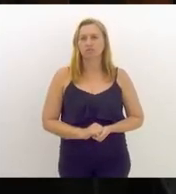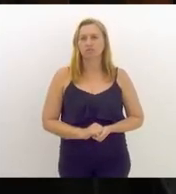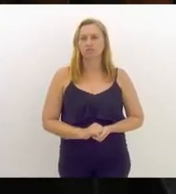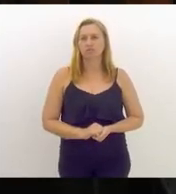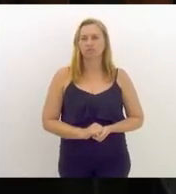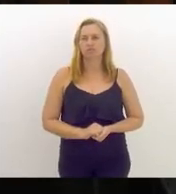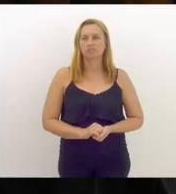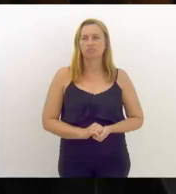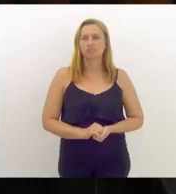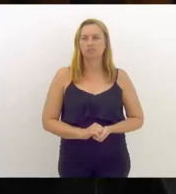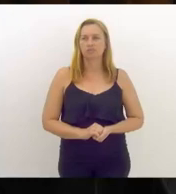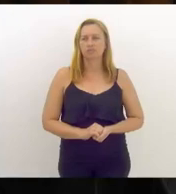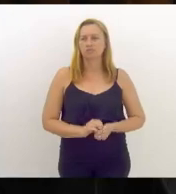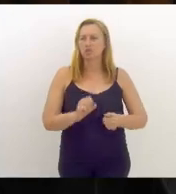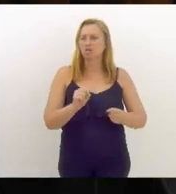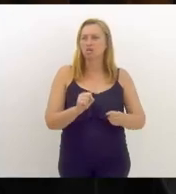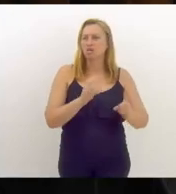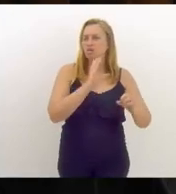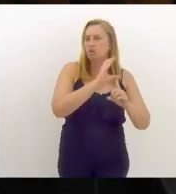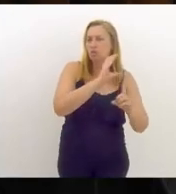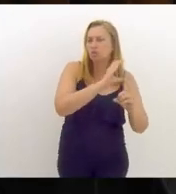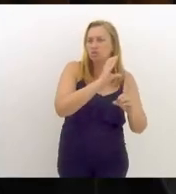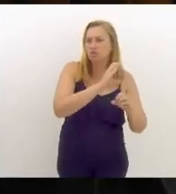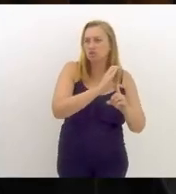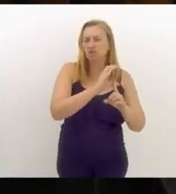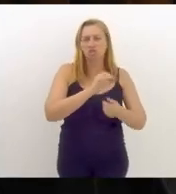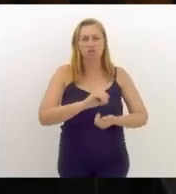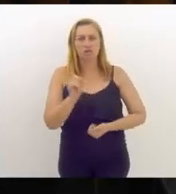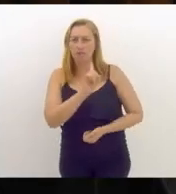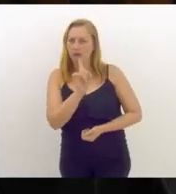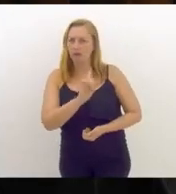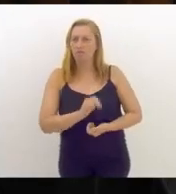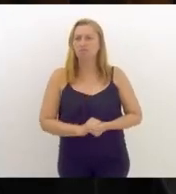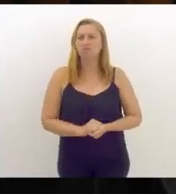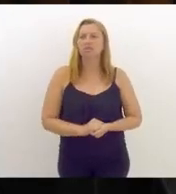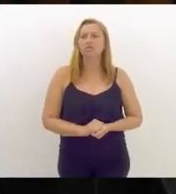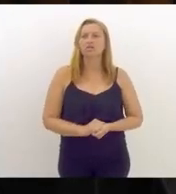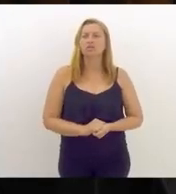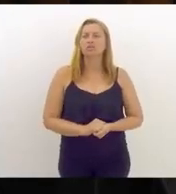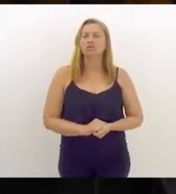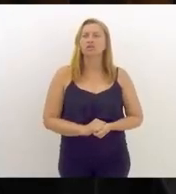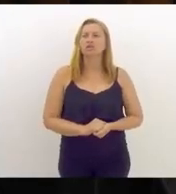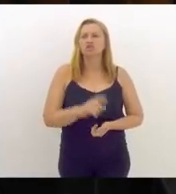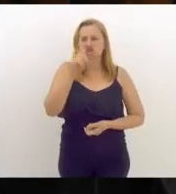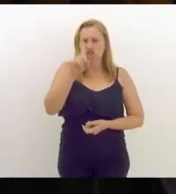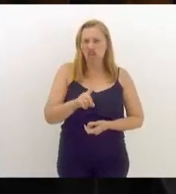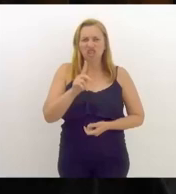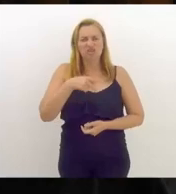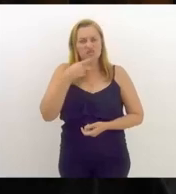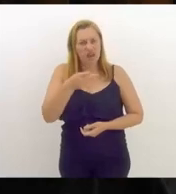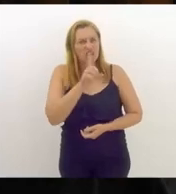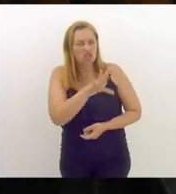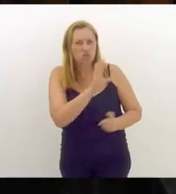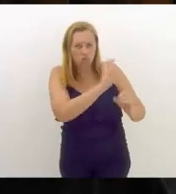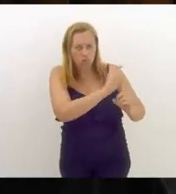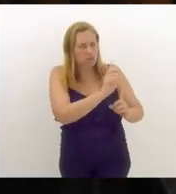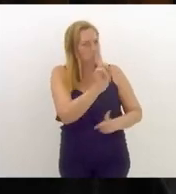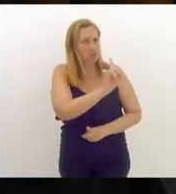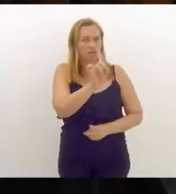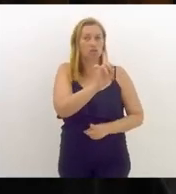não somente socialistas comunistas e globalistas devem ter o direito de se expressarem